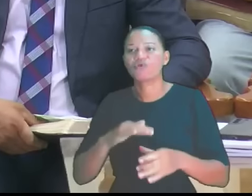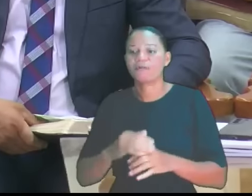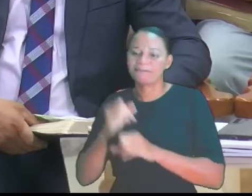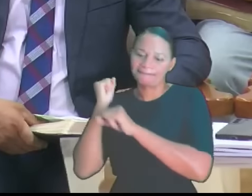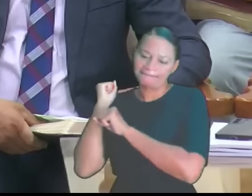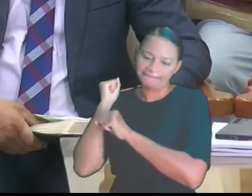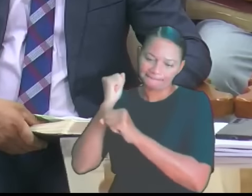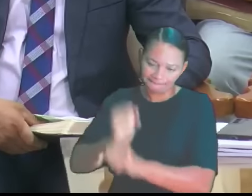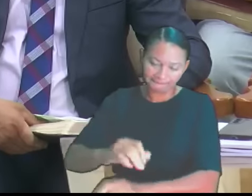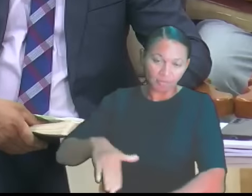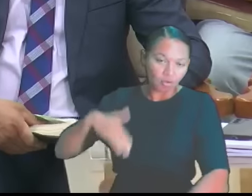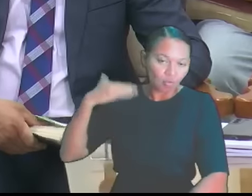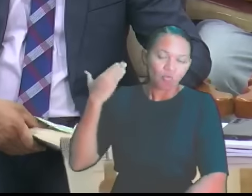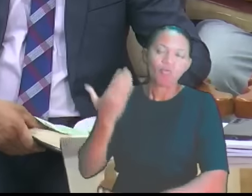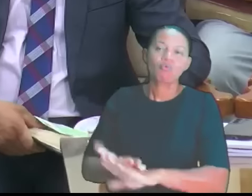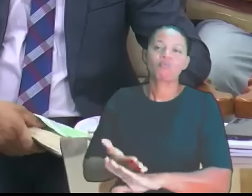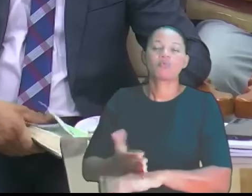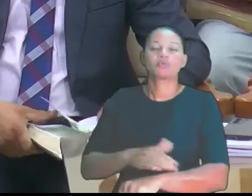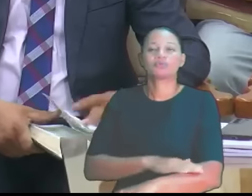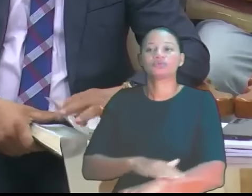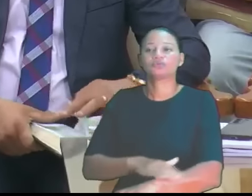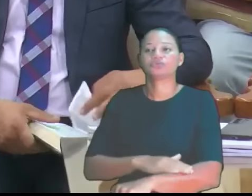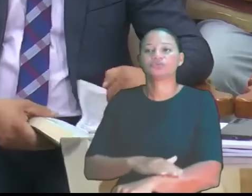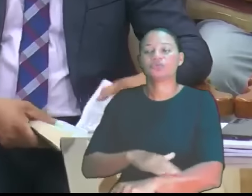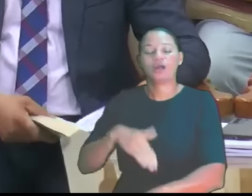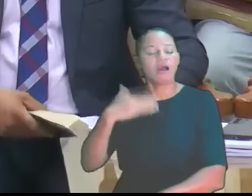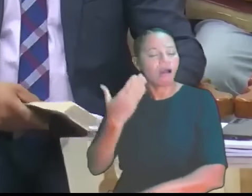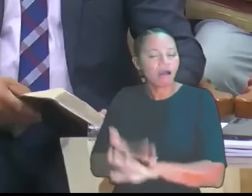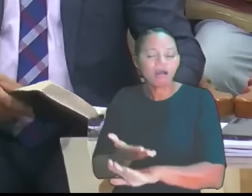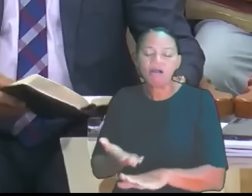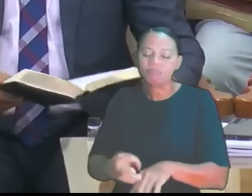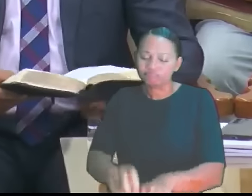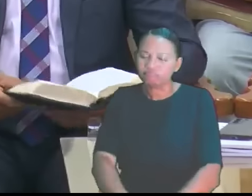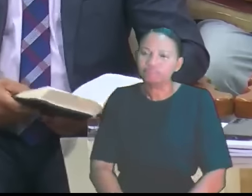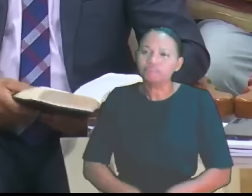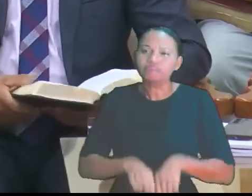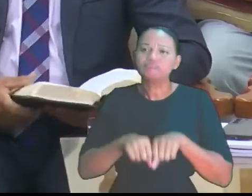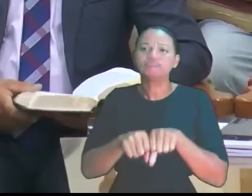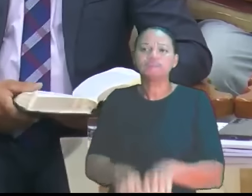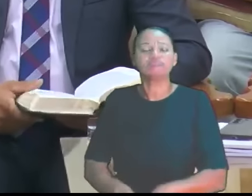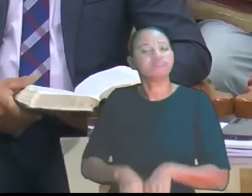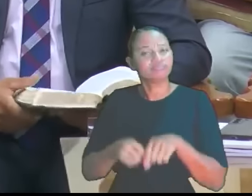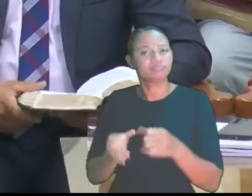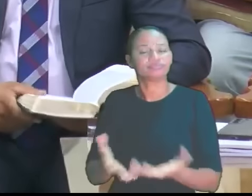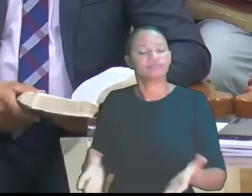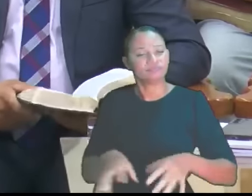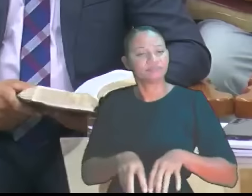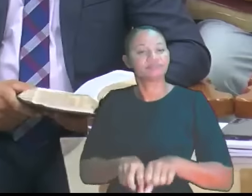Jacó, até hoje está lá, poço de Jacó. Poço, tomou poço do poço.